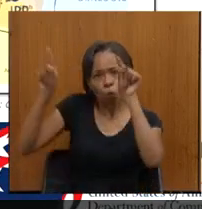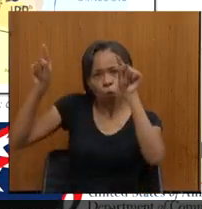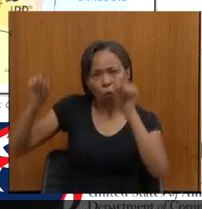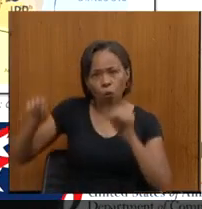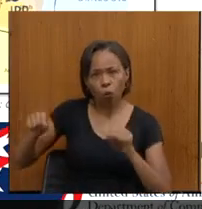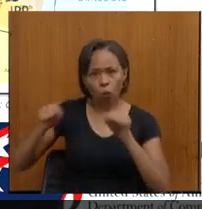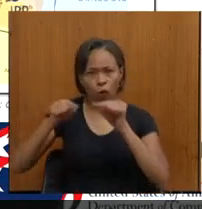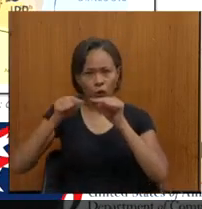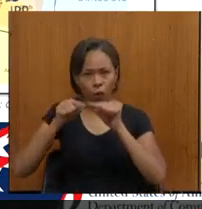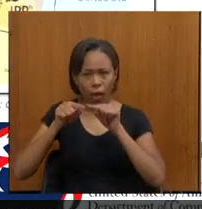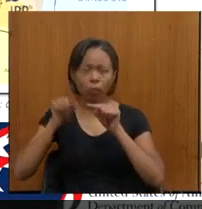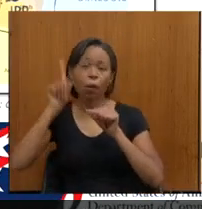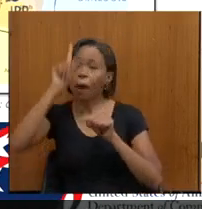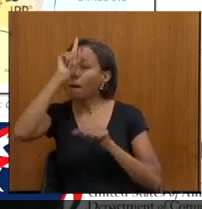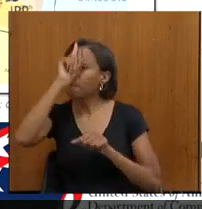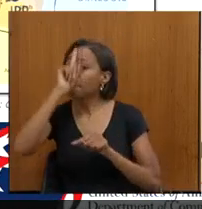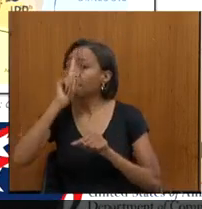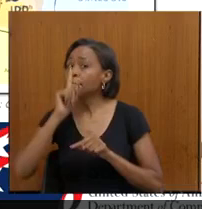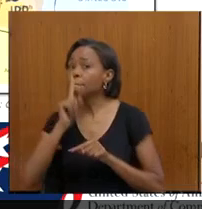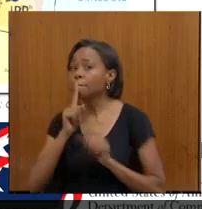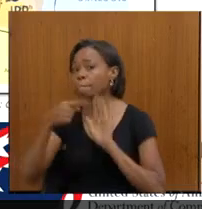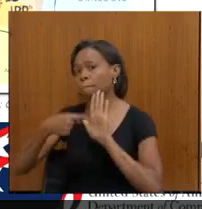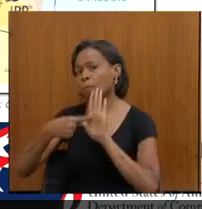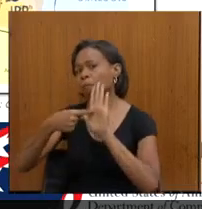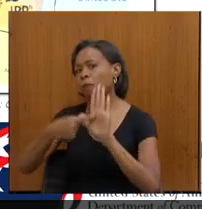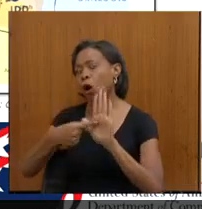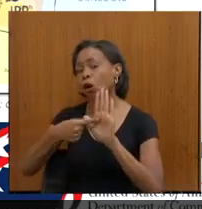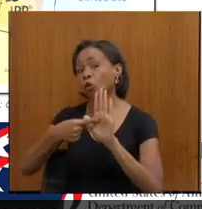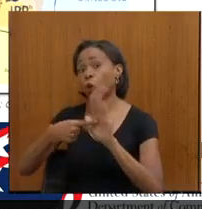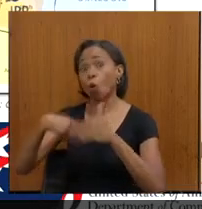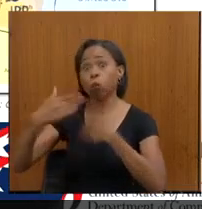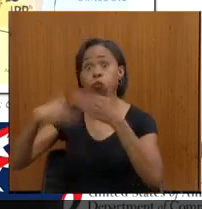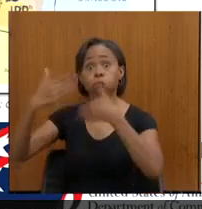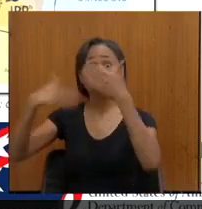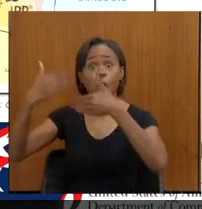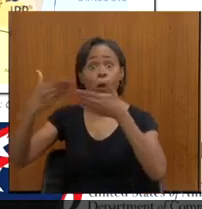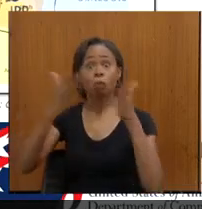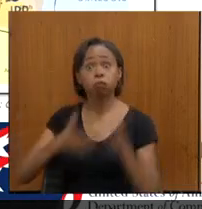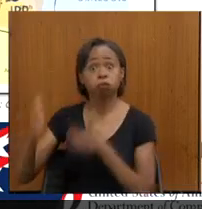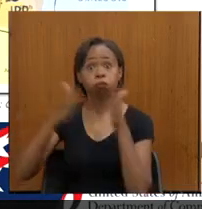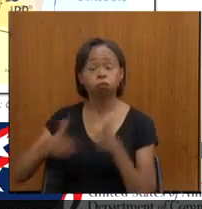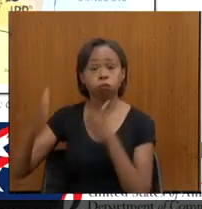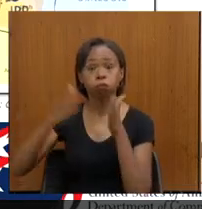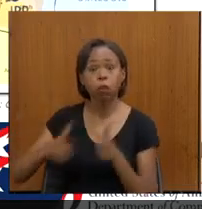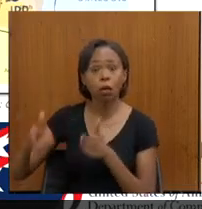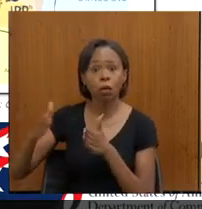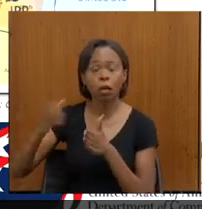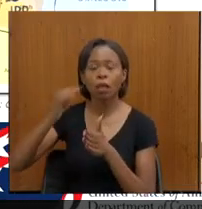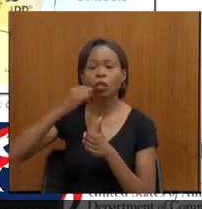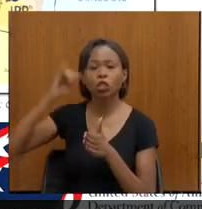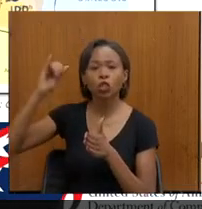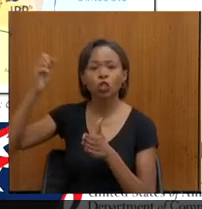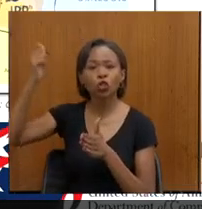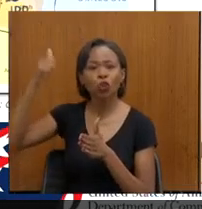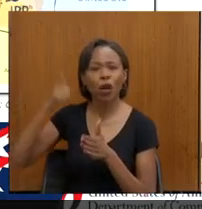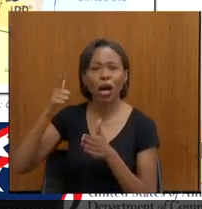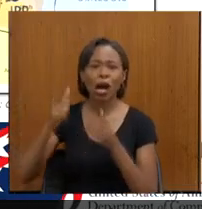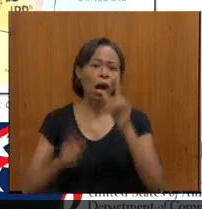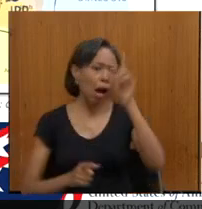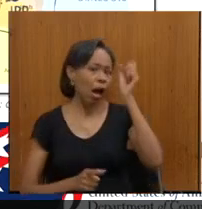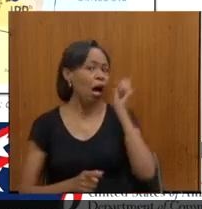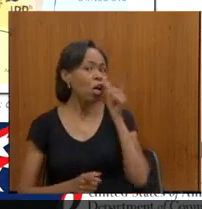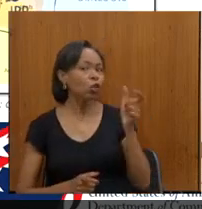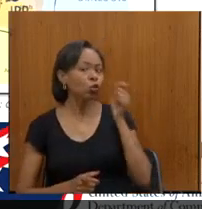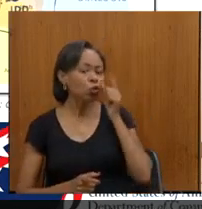essa pasta amarela mostra alta produção de energia escolar a parte 1 Essa é a grande produção